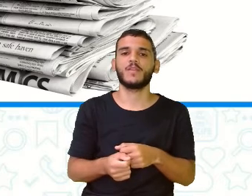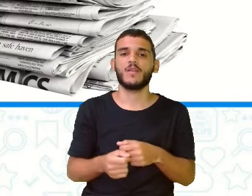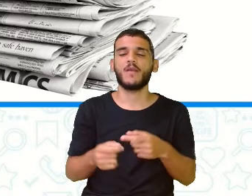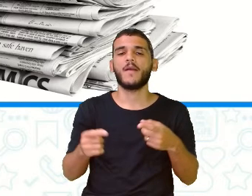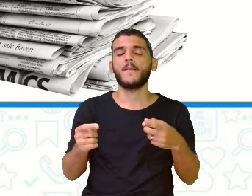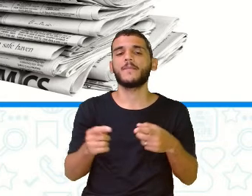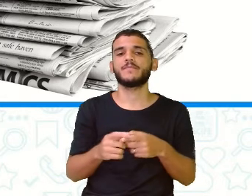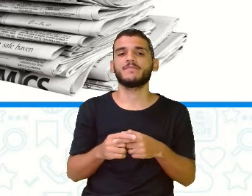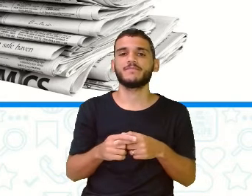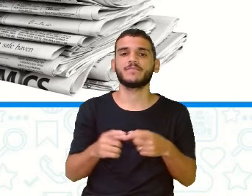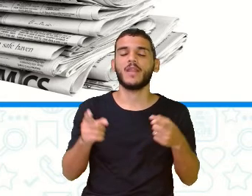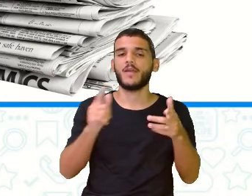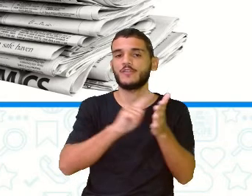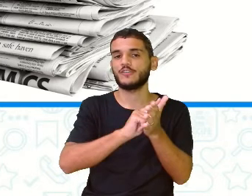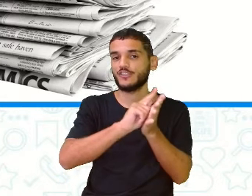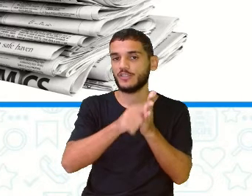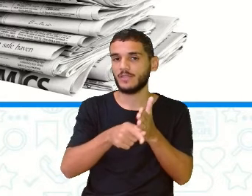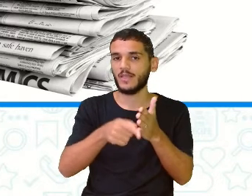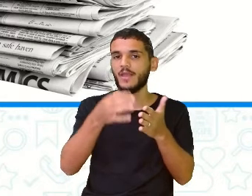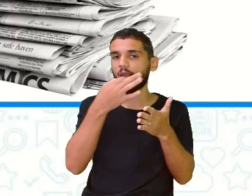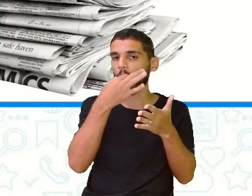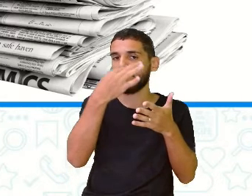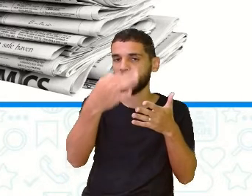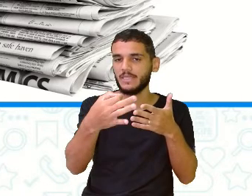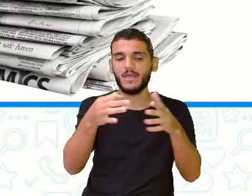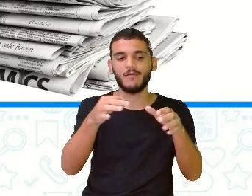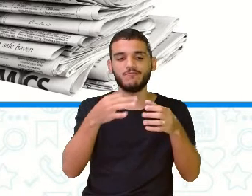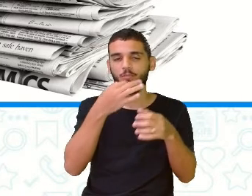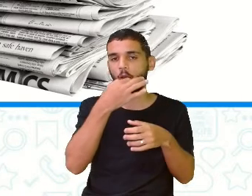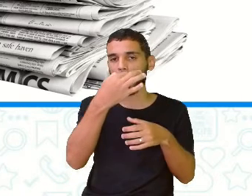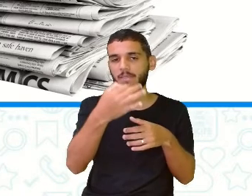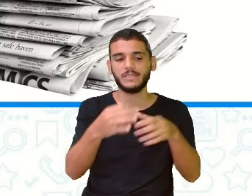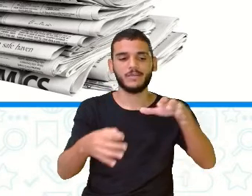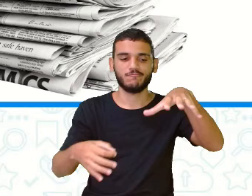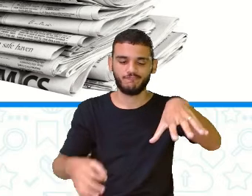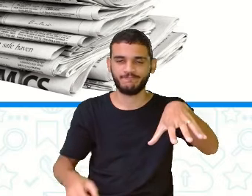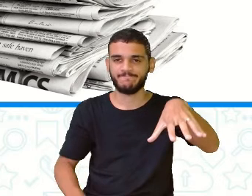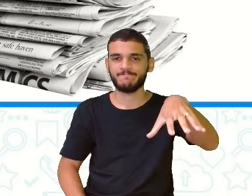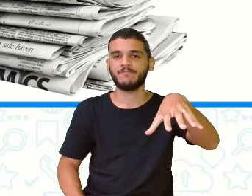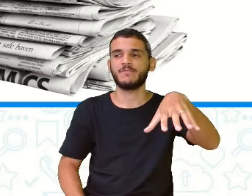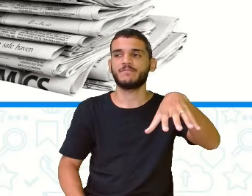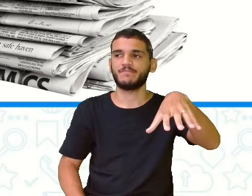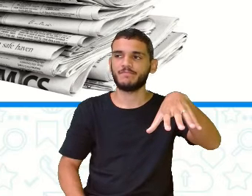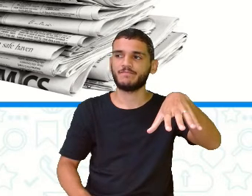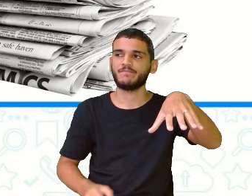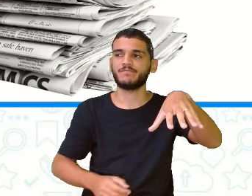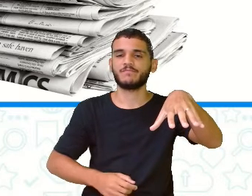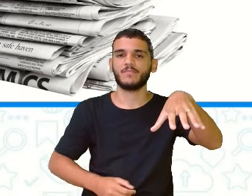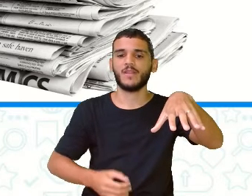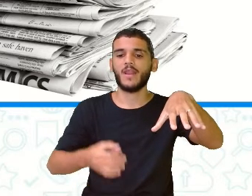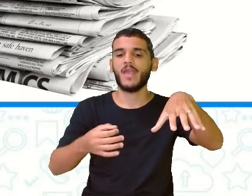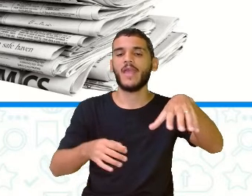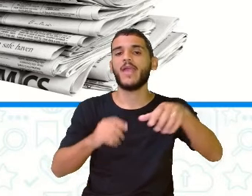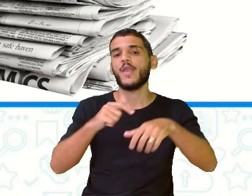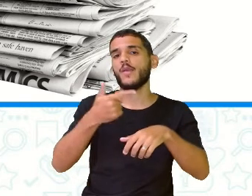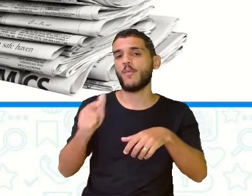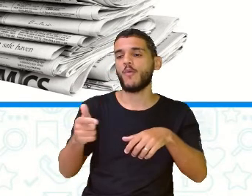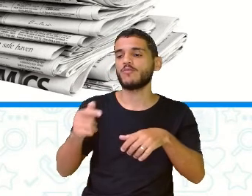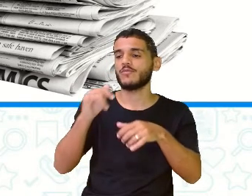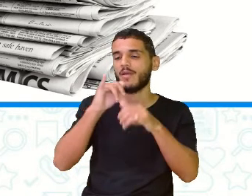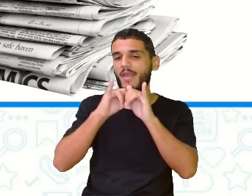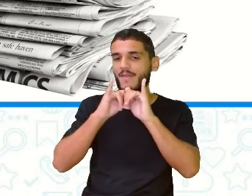O gênero do jornalismo opinativo, a palavra está dizendo, né? Da opinião. E o gênero do